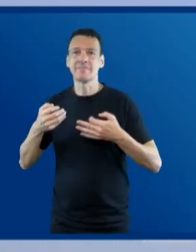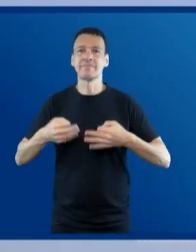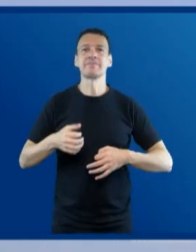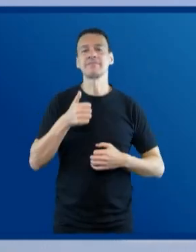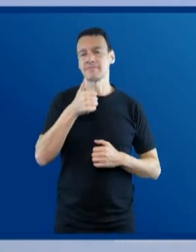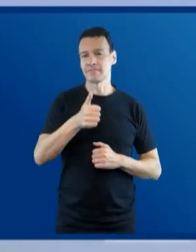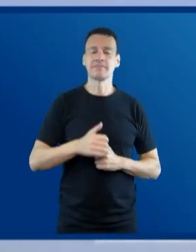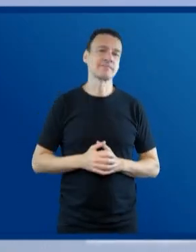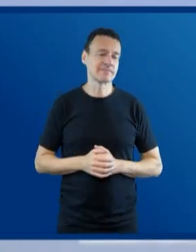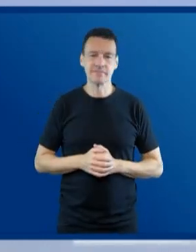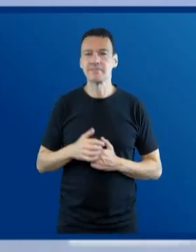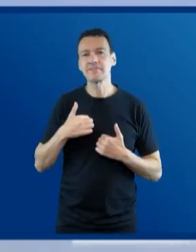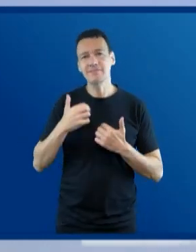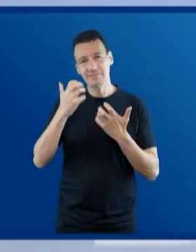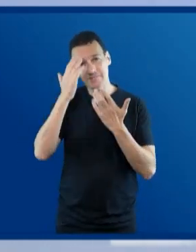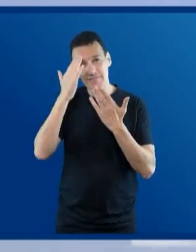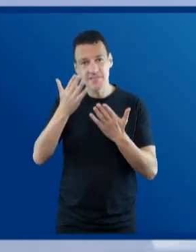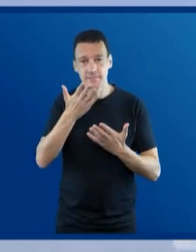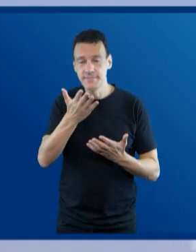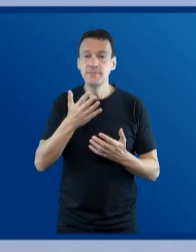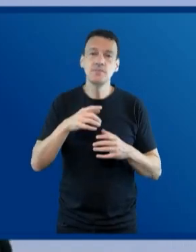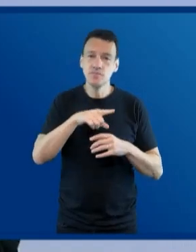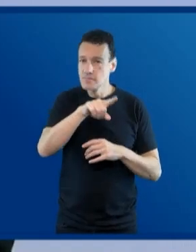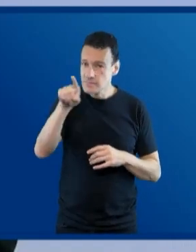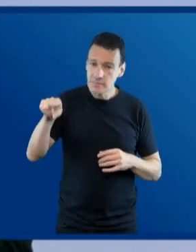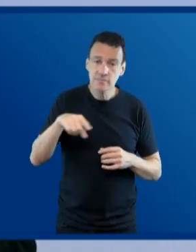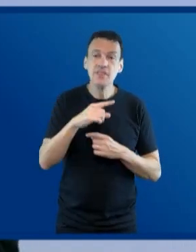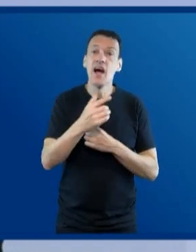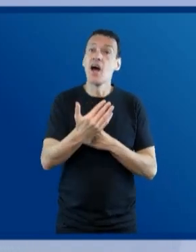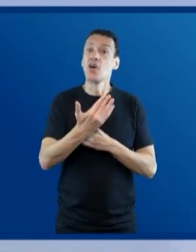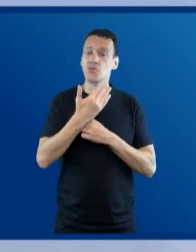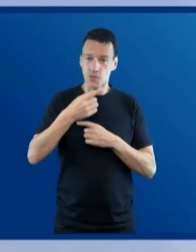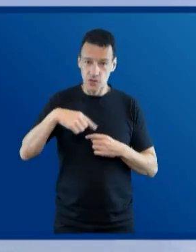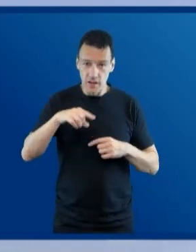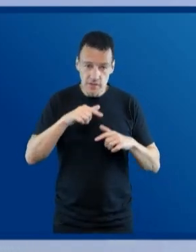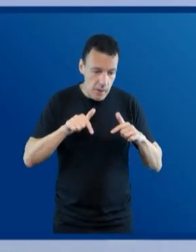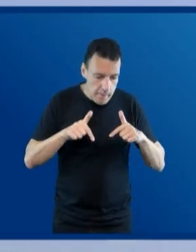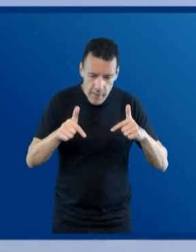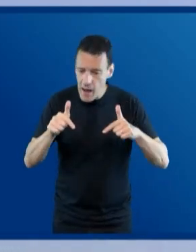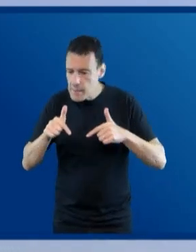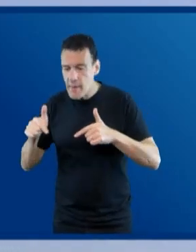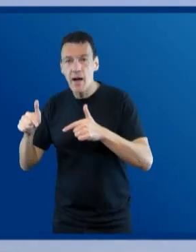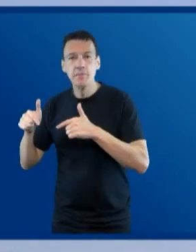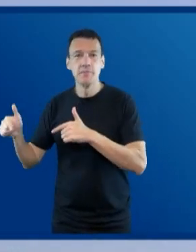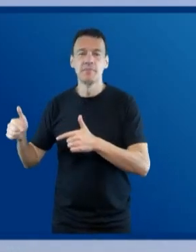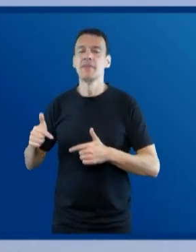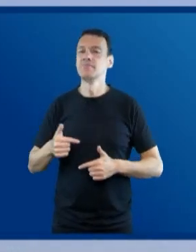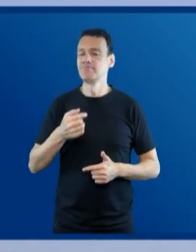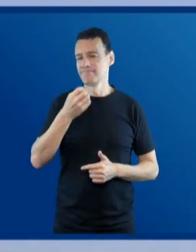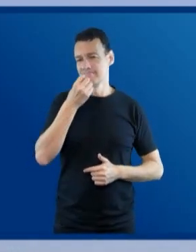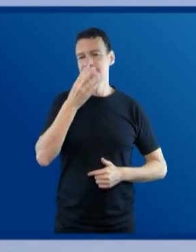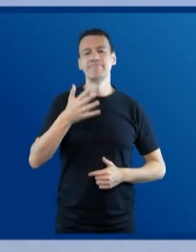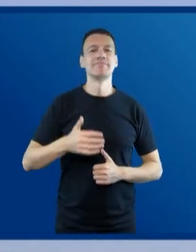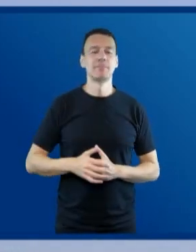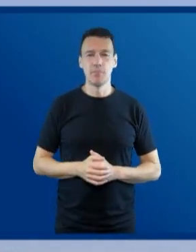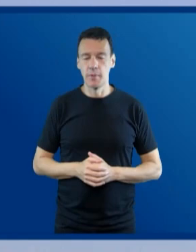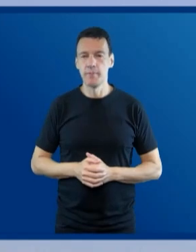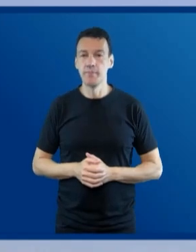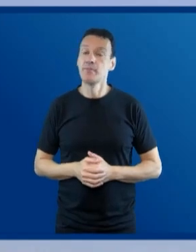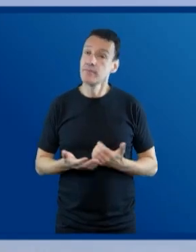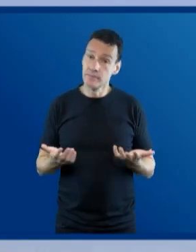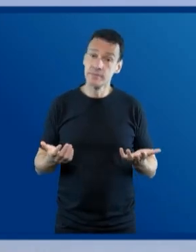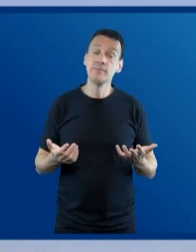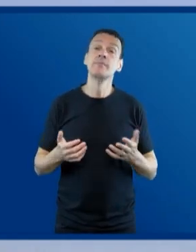estão contribuindo para a gente difundir uma série de ações e iniciativas ao longo dessa semana. E deixar aqui